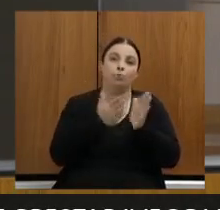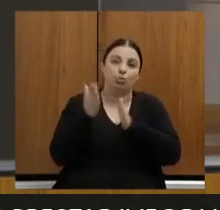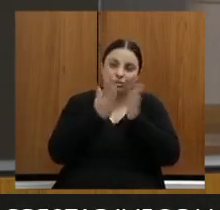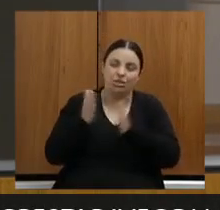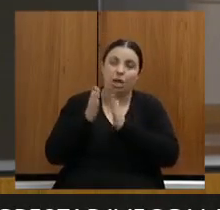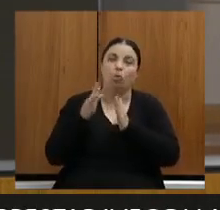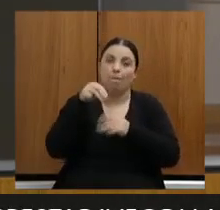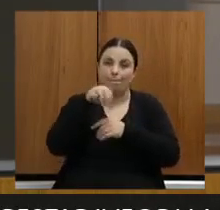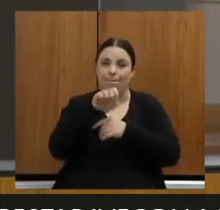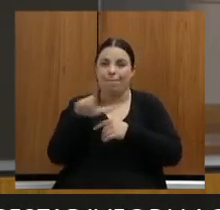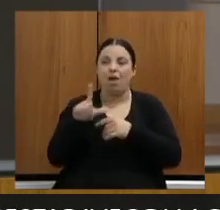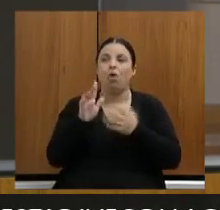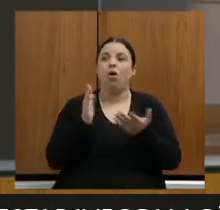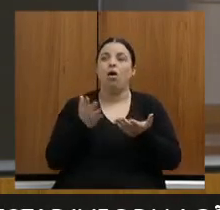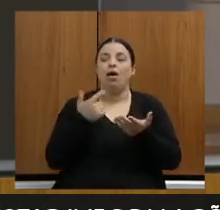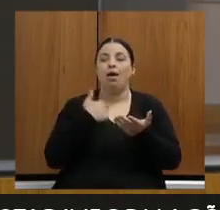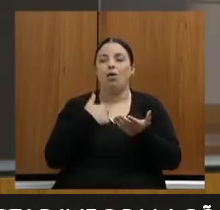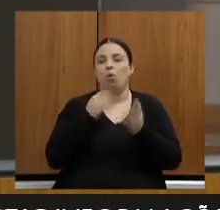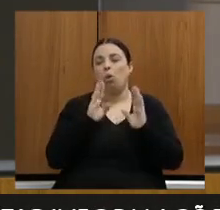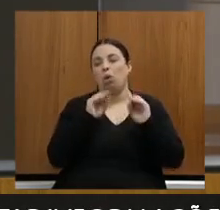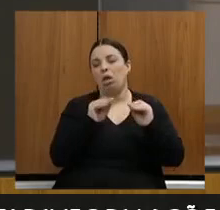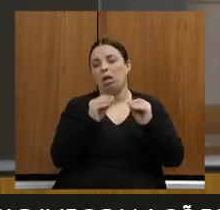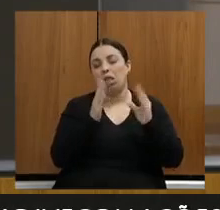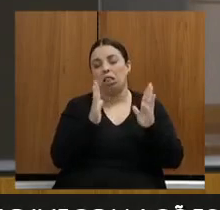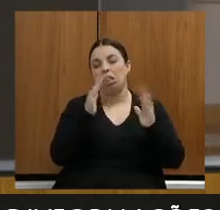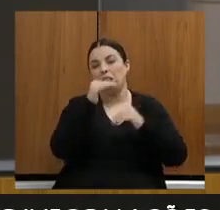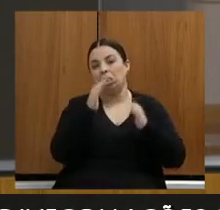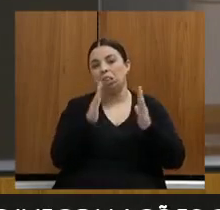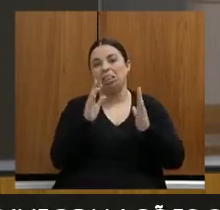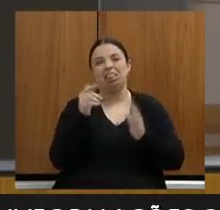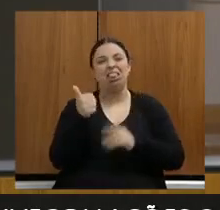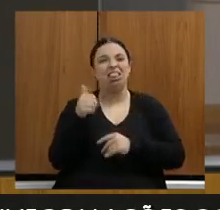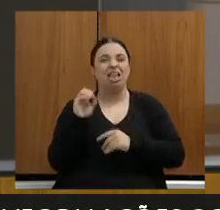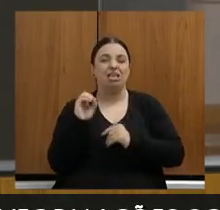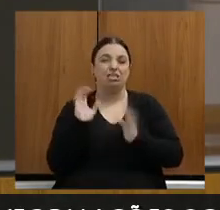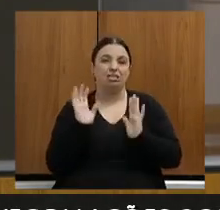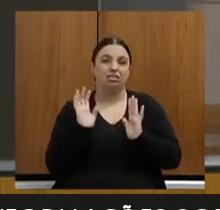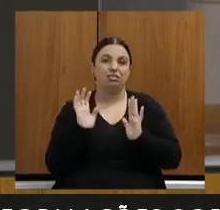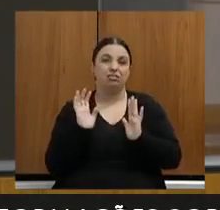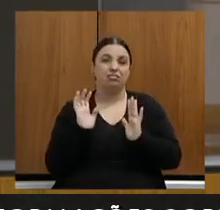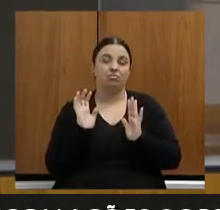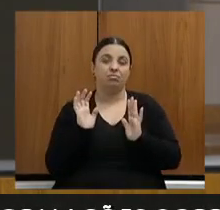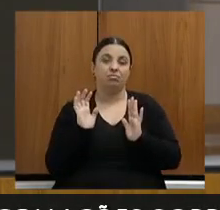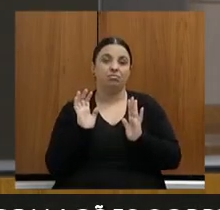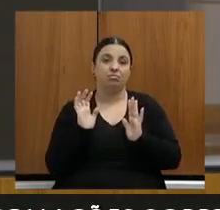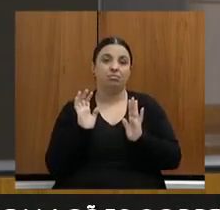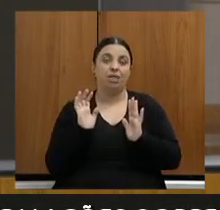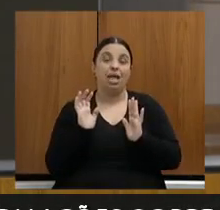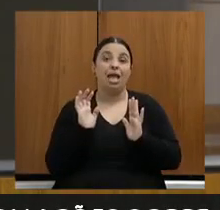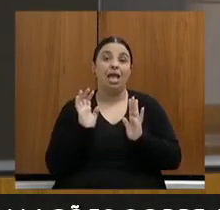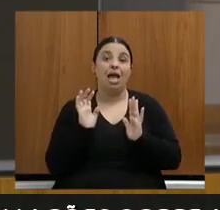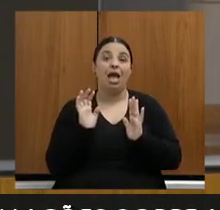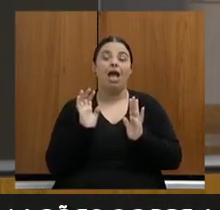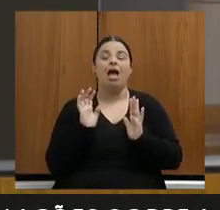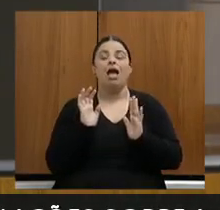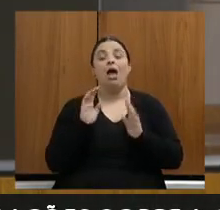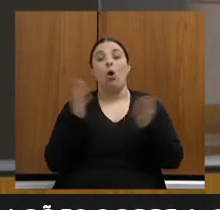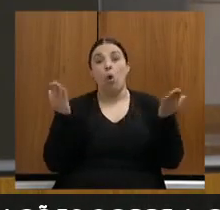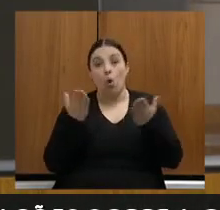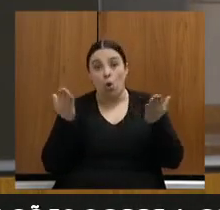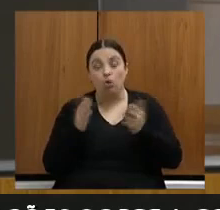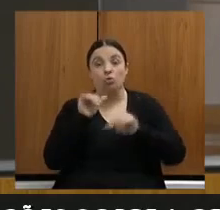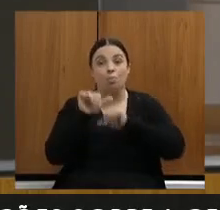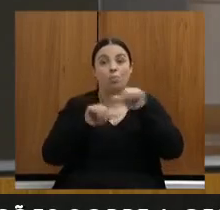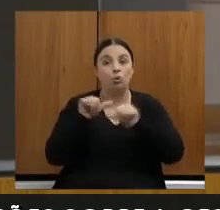momento essas duas Produções estavam separando Hoje a minha produção principal se tornou o mel Então acho que Minas Gerais com o estado conhecido